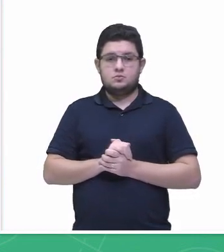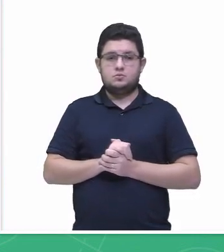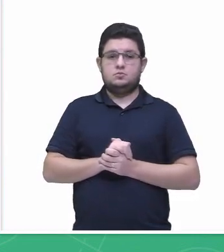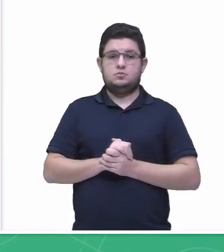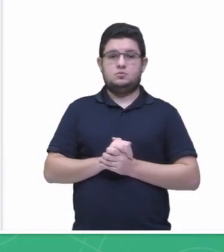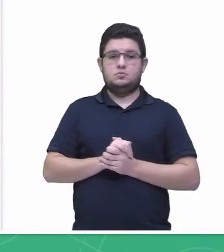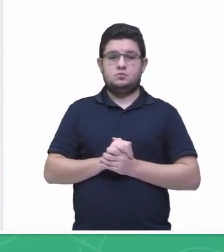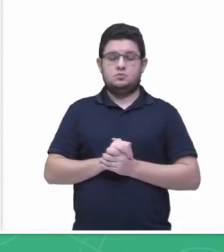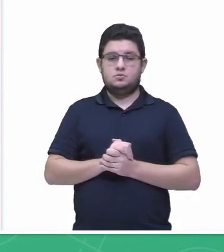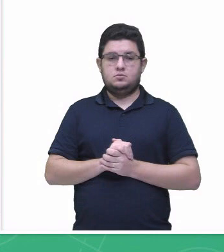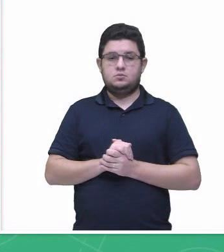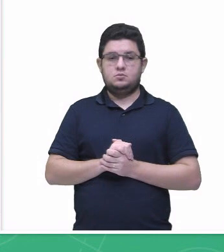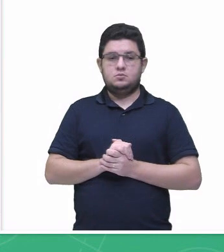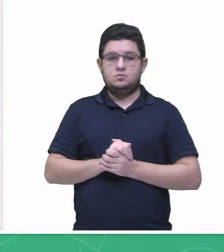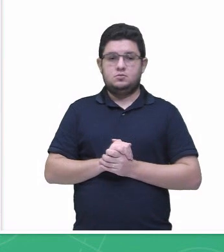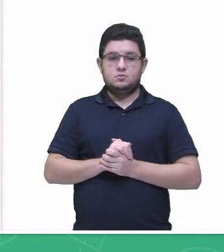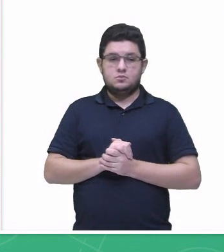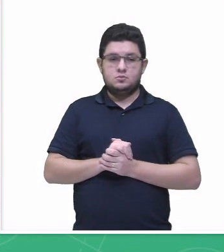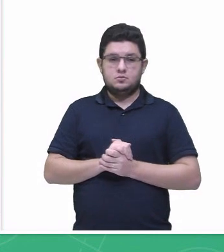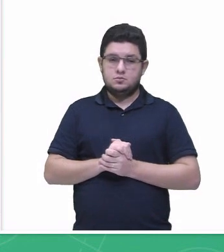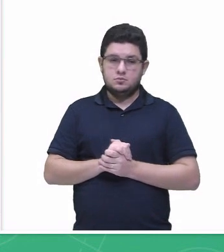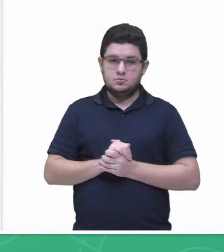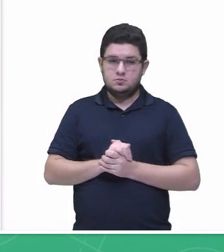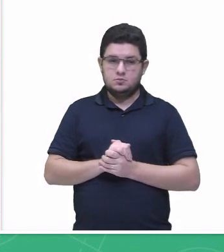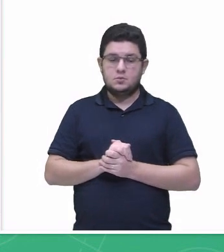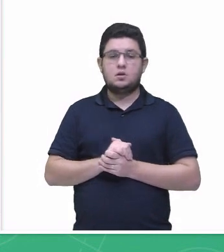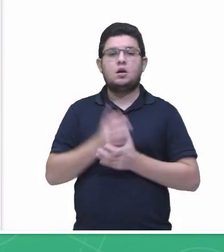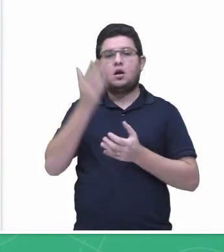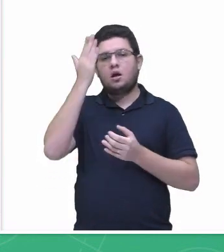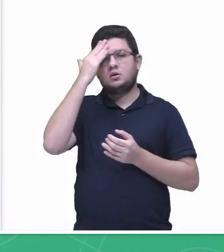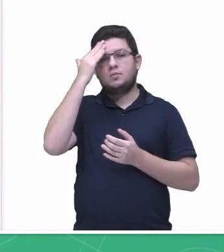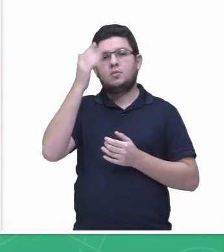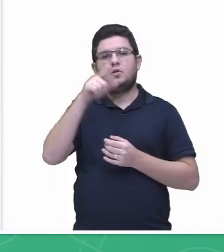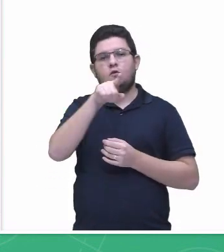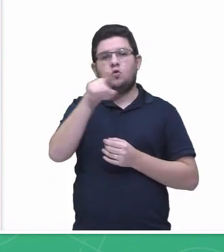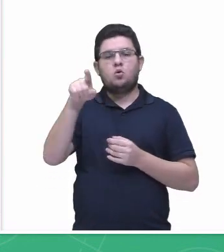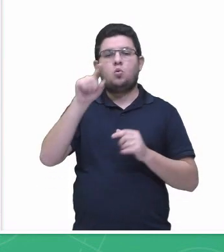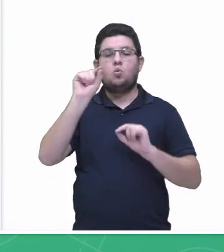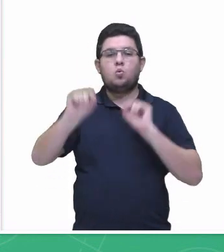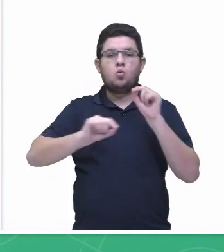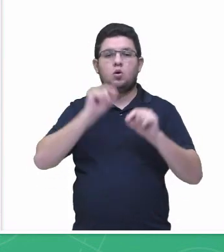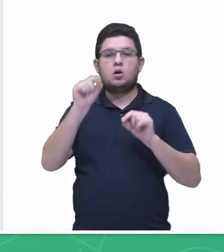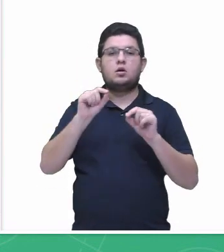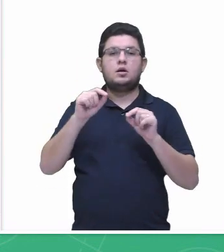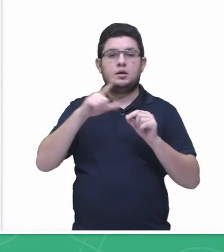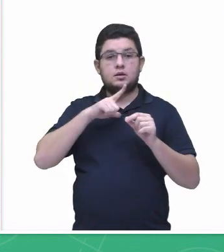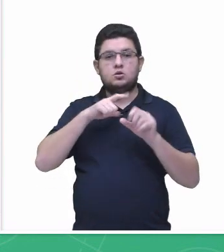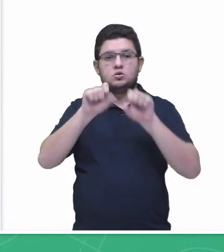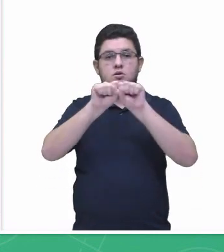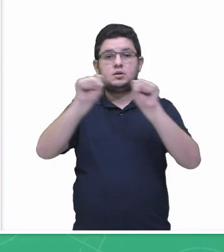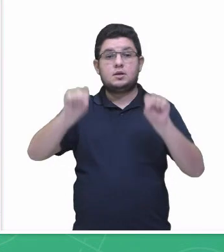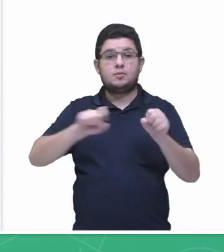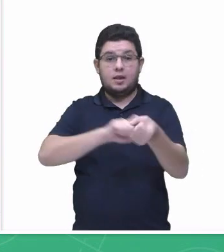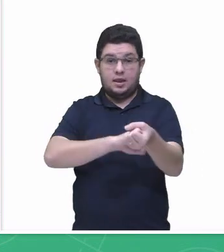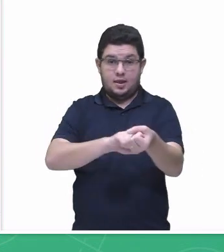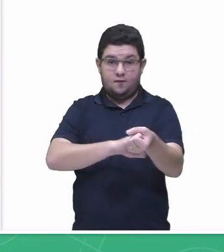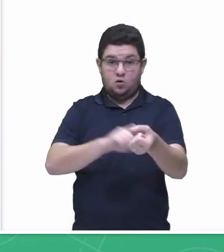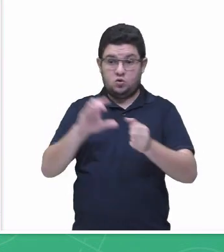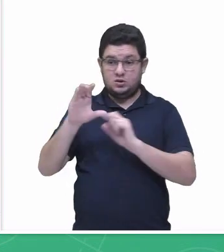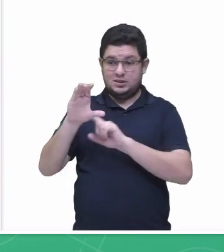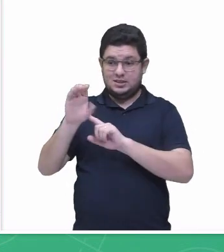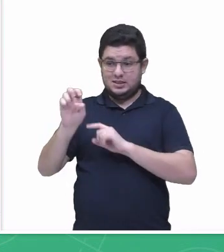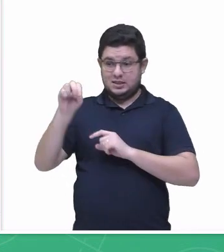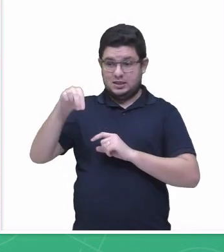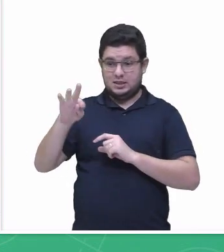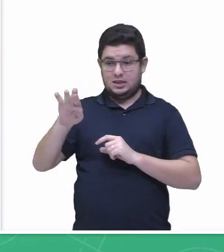e receptores sensoriais. Né? Então, a gente quer saber aí de vocês, o que compõe o sistema nervoso central. Né? Então, será que a